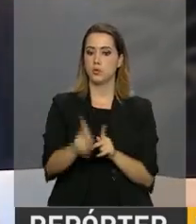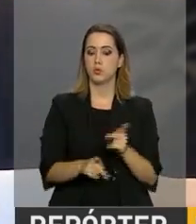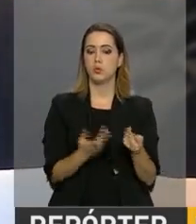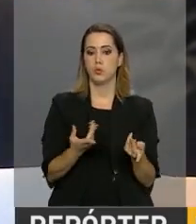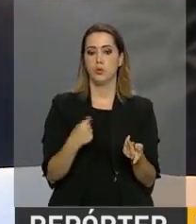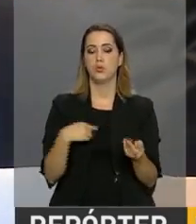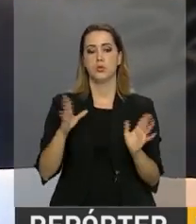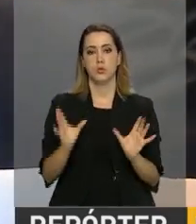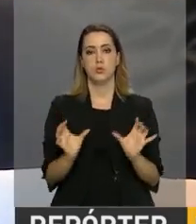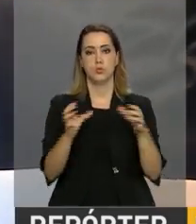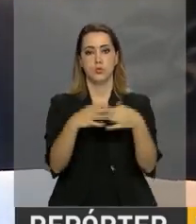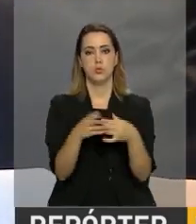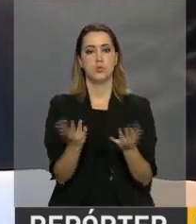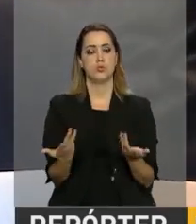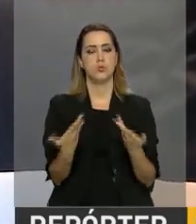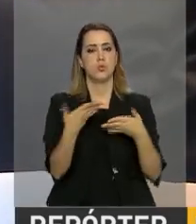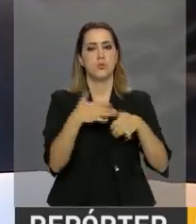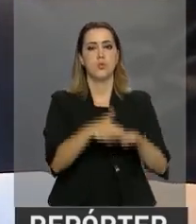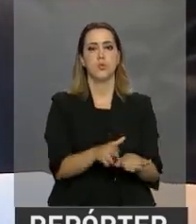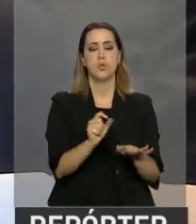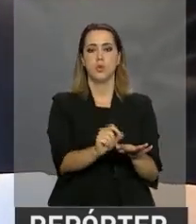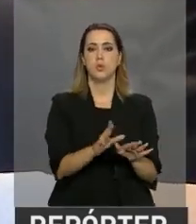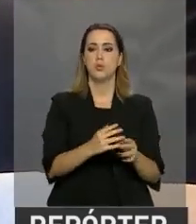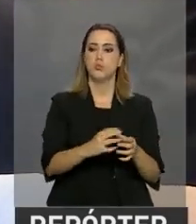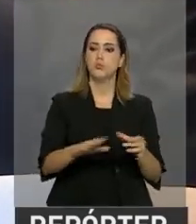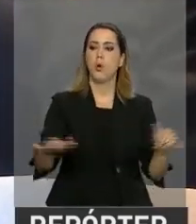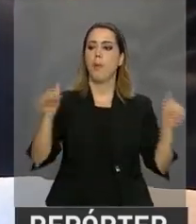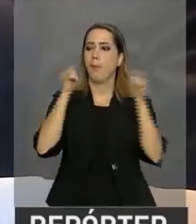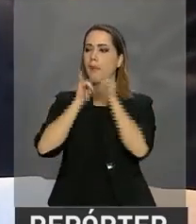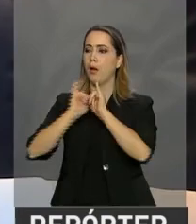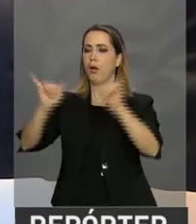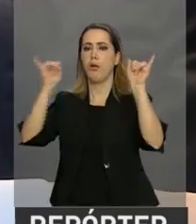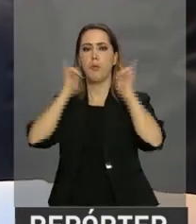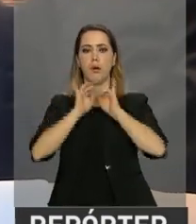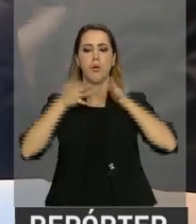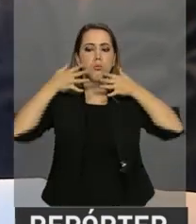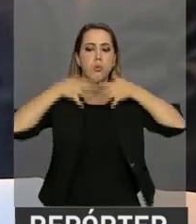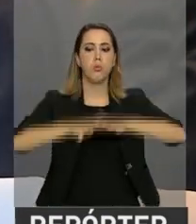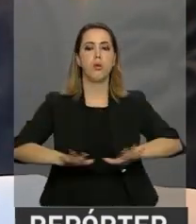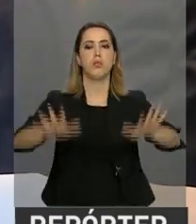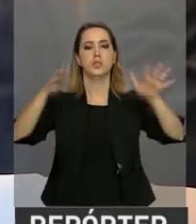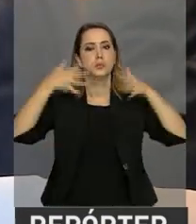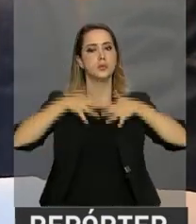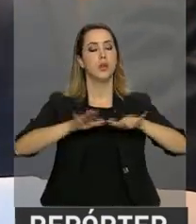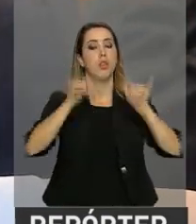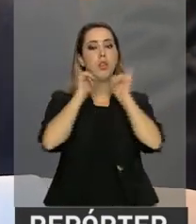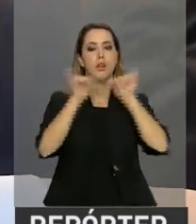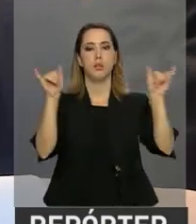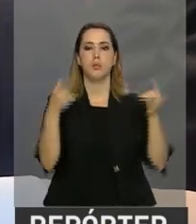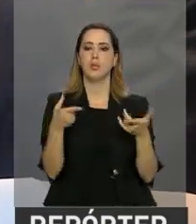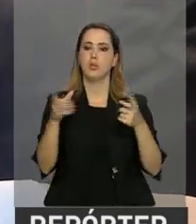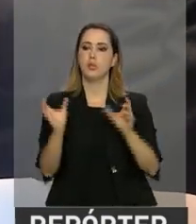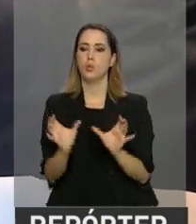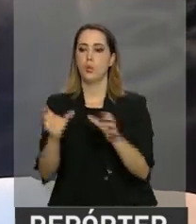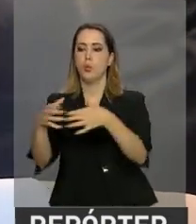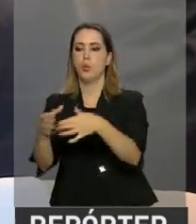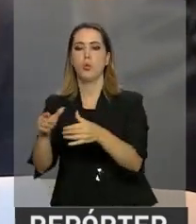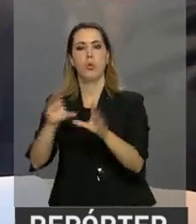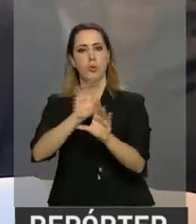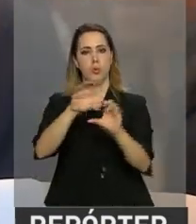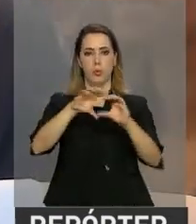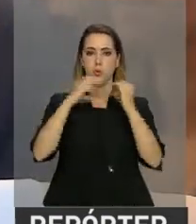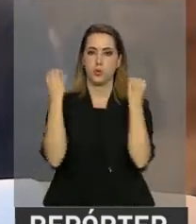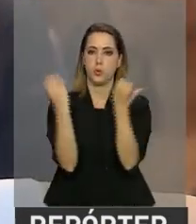envolvidos nos trabalhos da pastoral e que vão ser os grandes difusores da campanha. São eles que vão atuar lá nas comunidades,